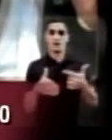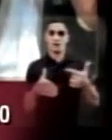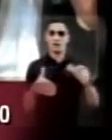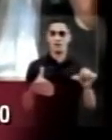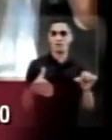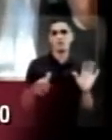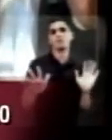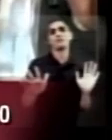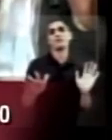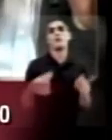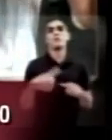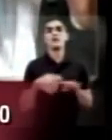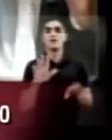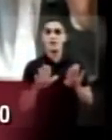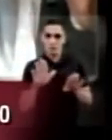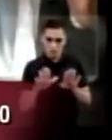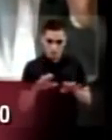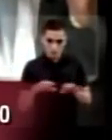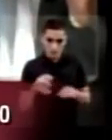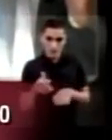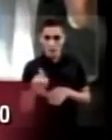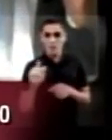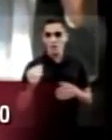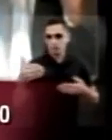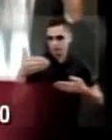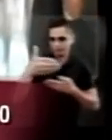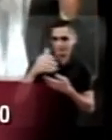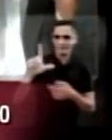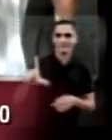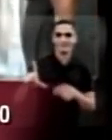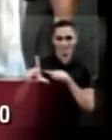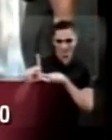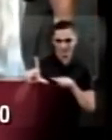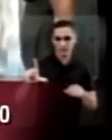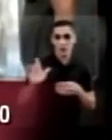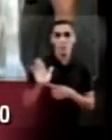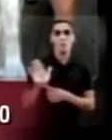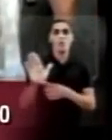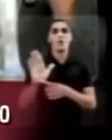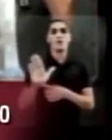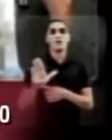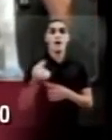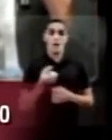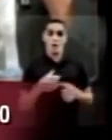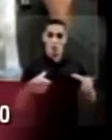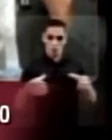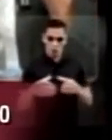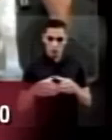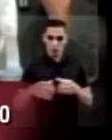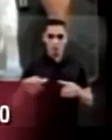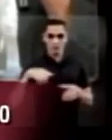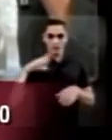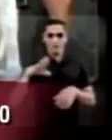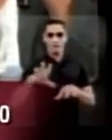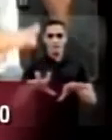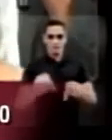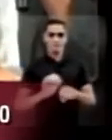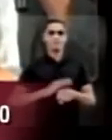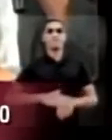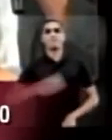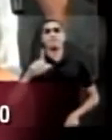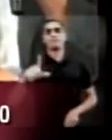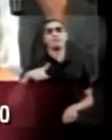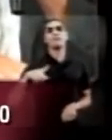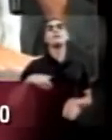mais contaminados, o número maior hoje, que está se expondo mais. Então, nós vamos fazer o inquérito nesse